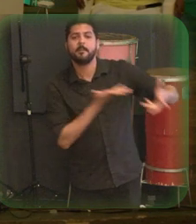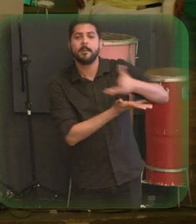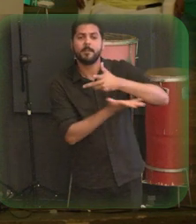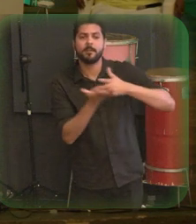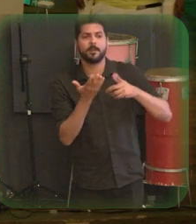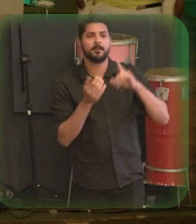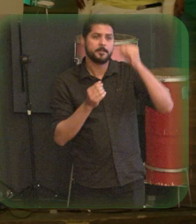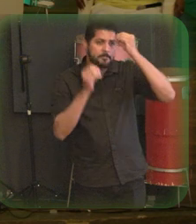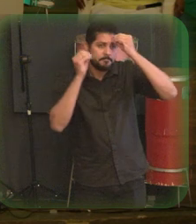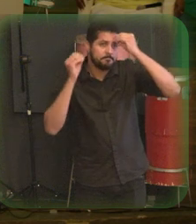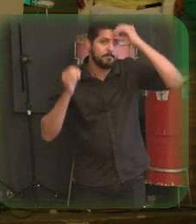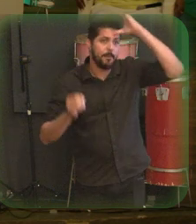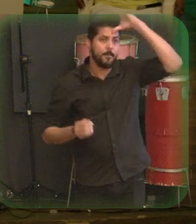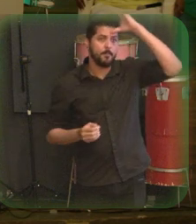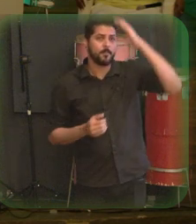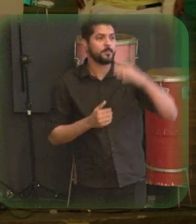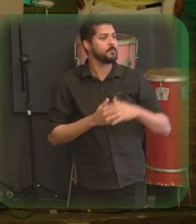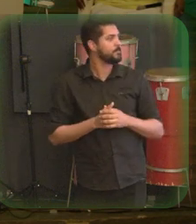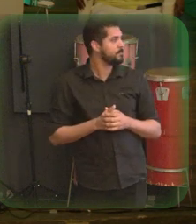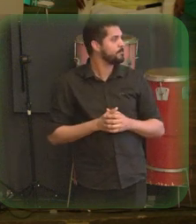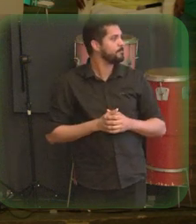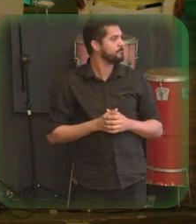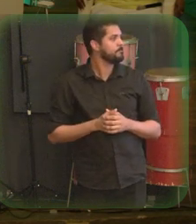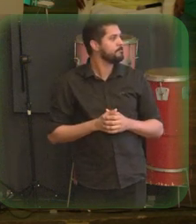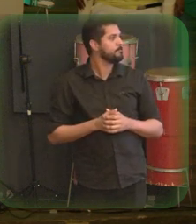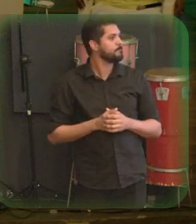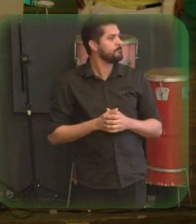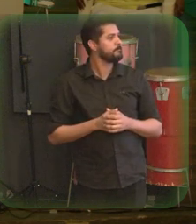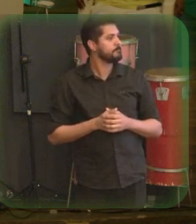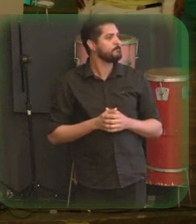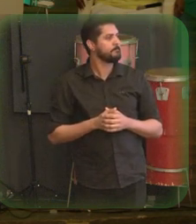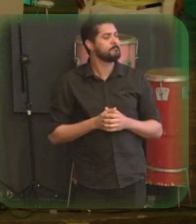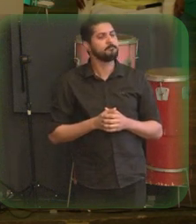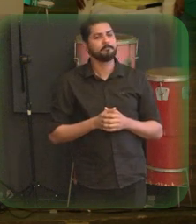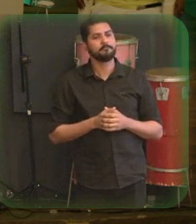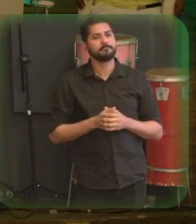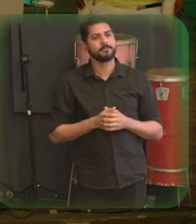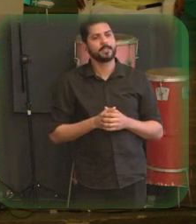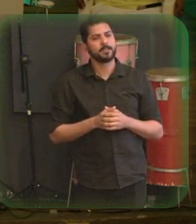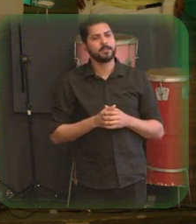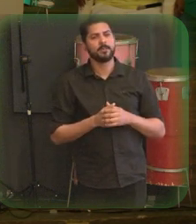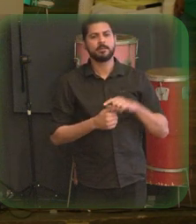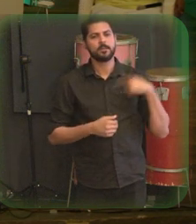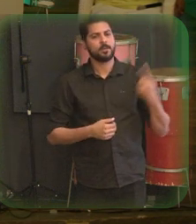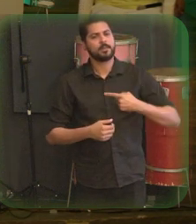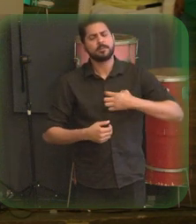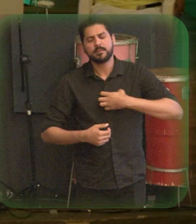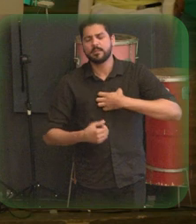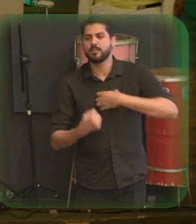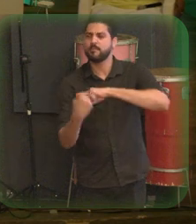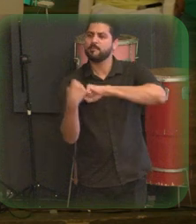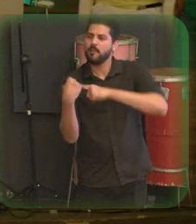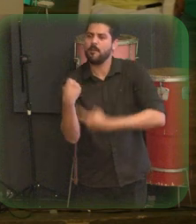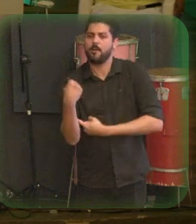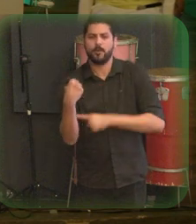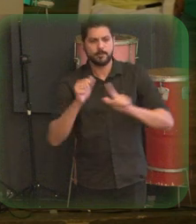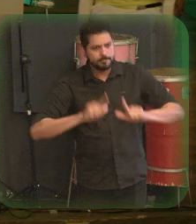e fazer a gente se fortalecer, se juntar mais nessas lutas. Muito